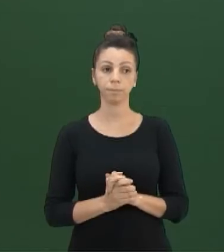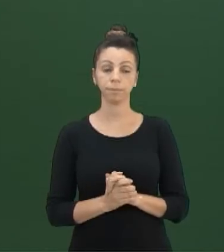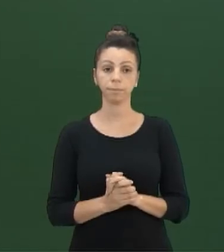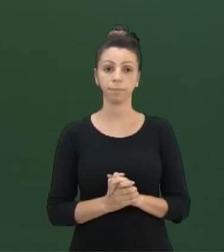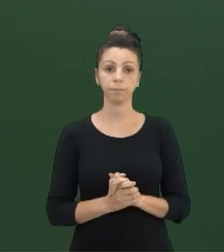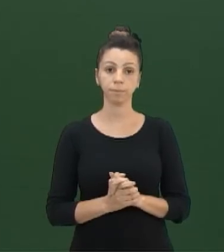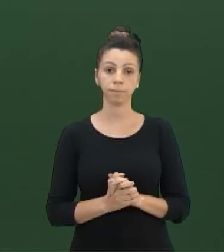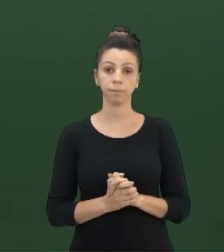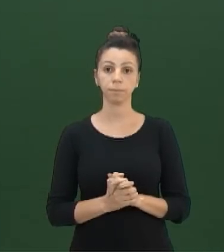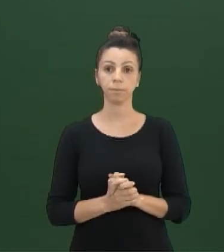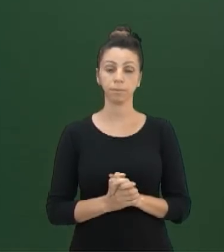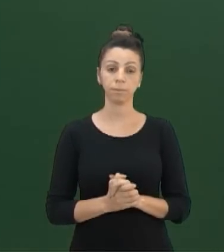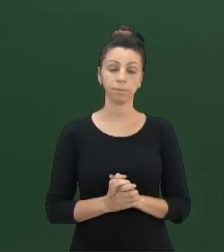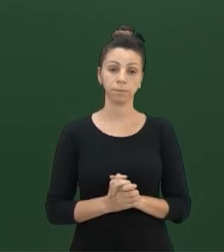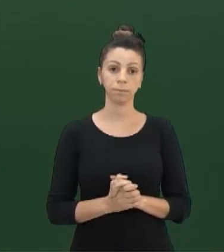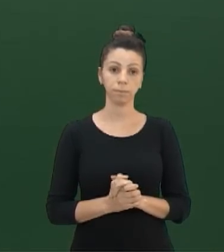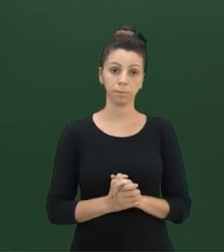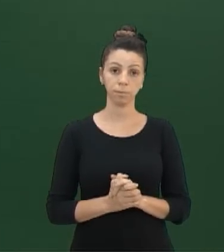Então, qual é a área?